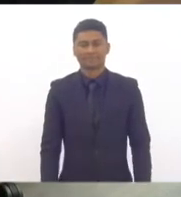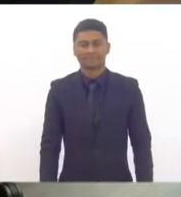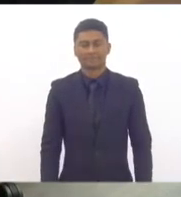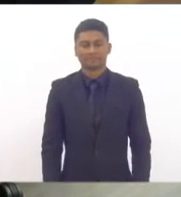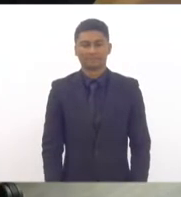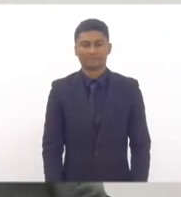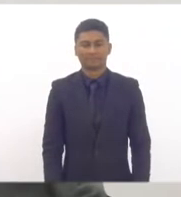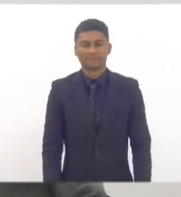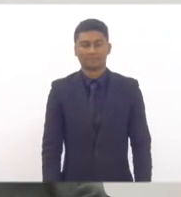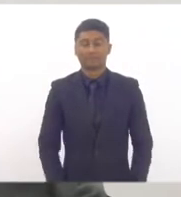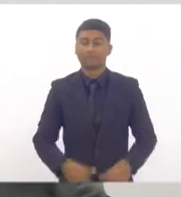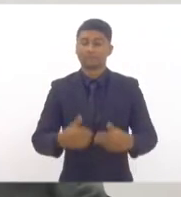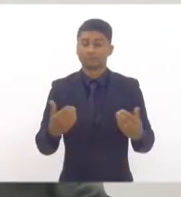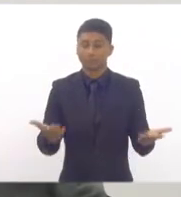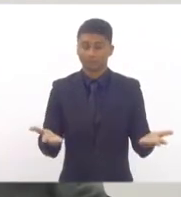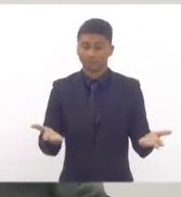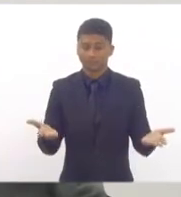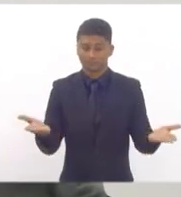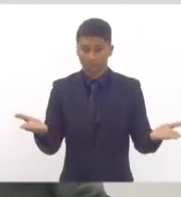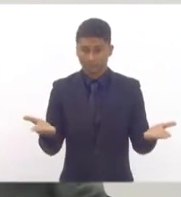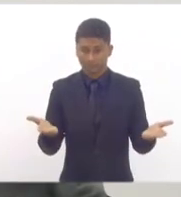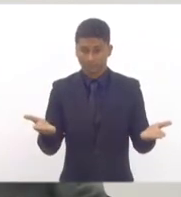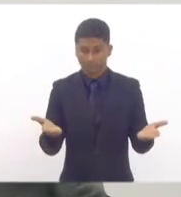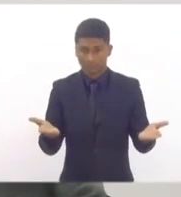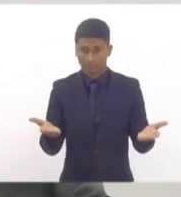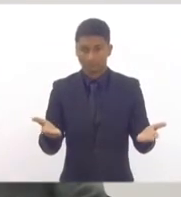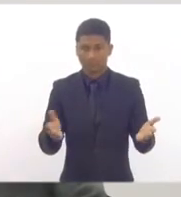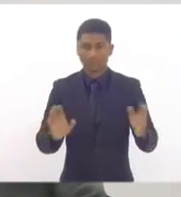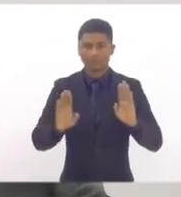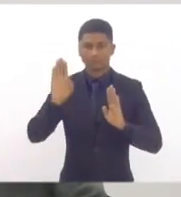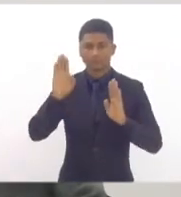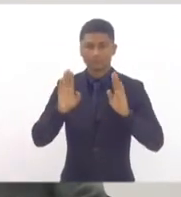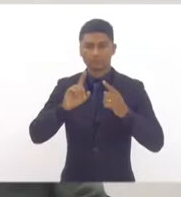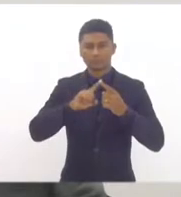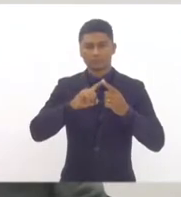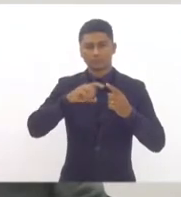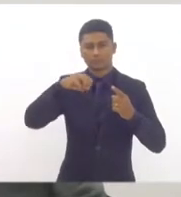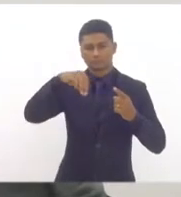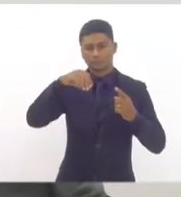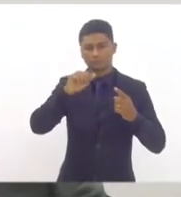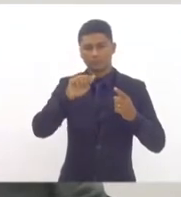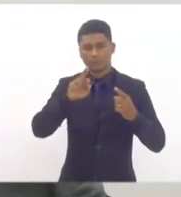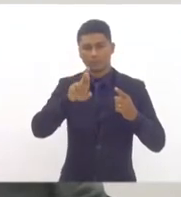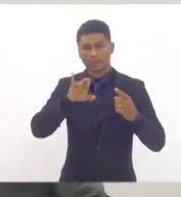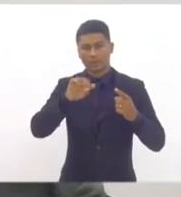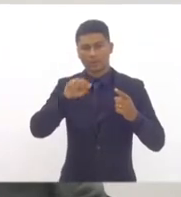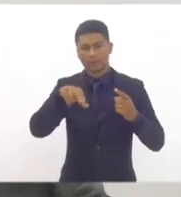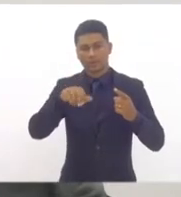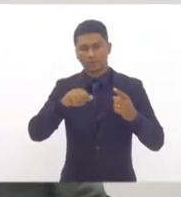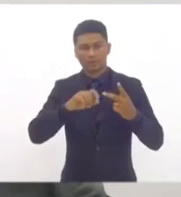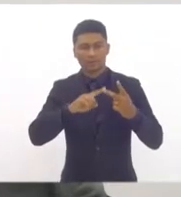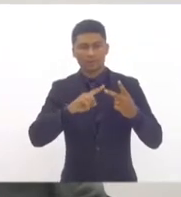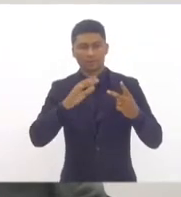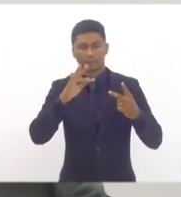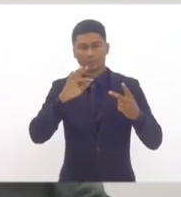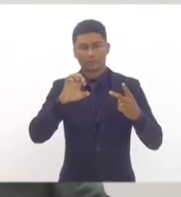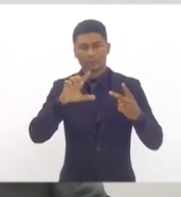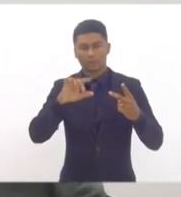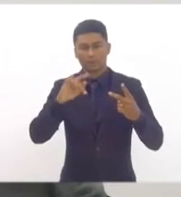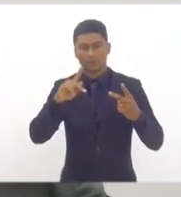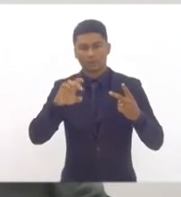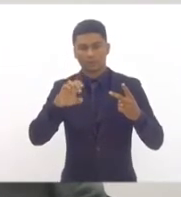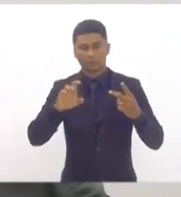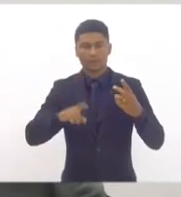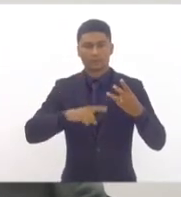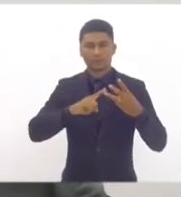Portanto, temos, nesse momento, os candidatos Mariana da Conceição Andrade, Felipe Aste e